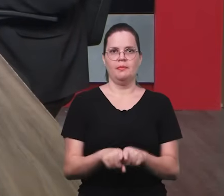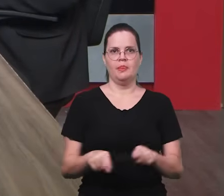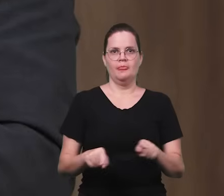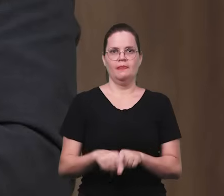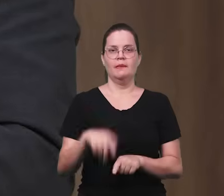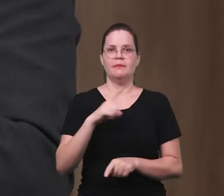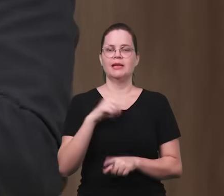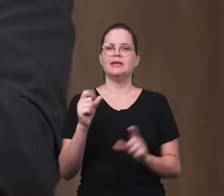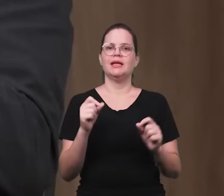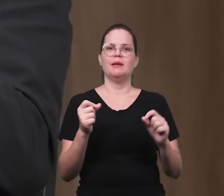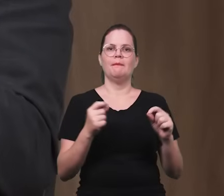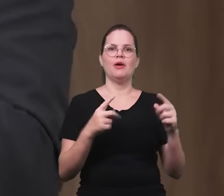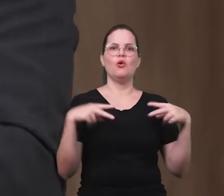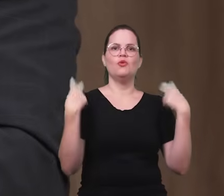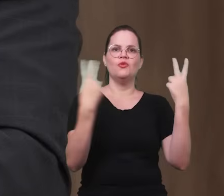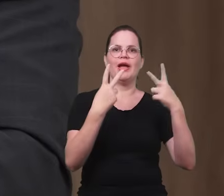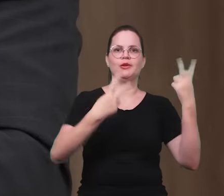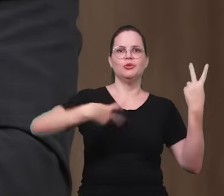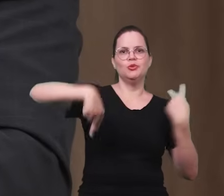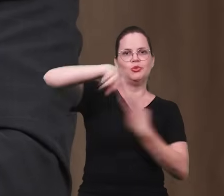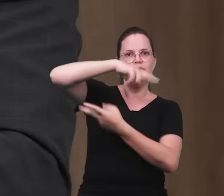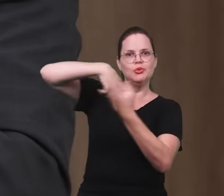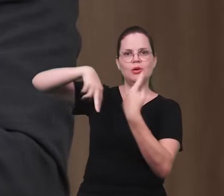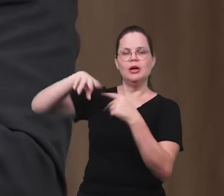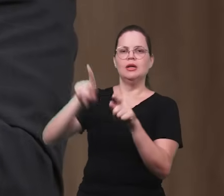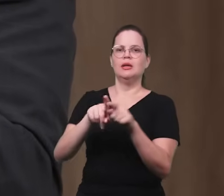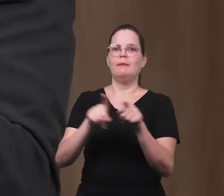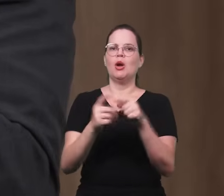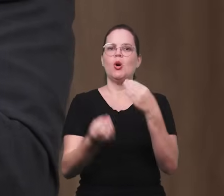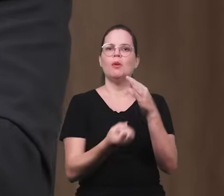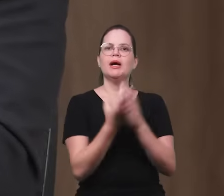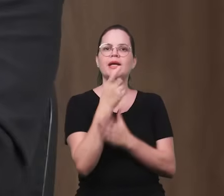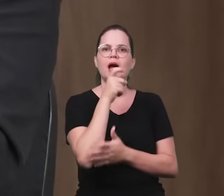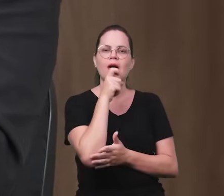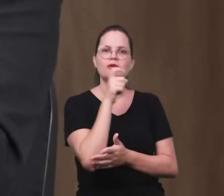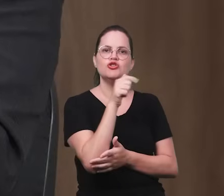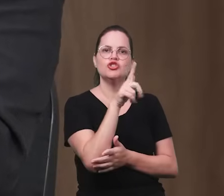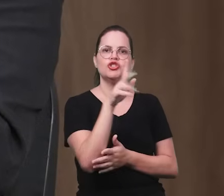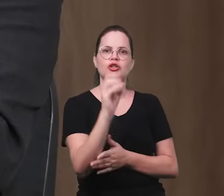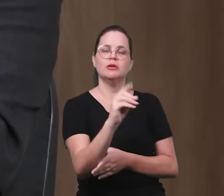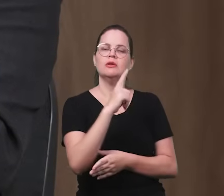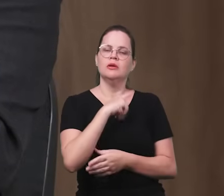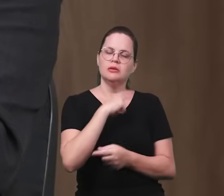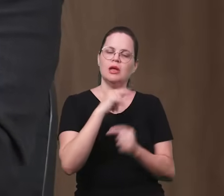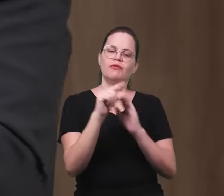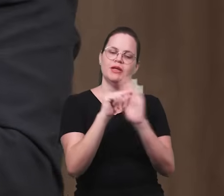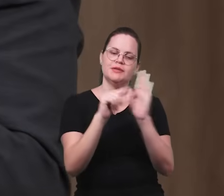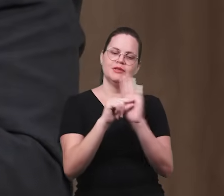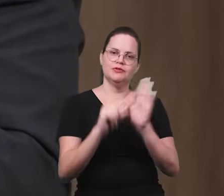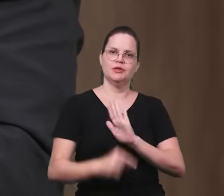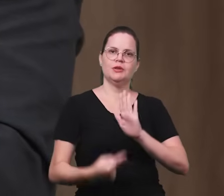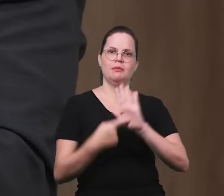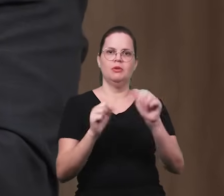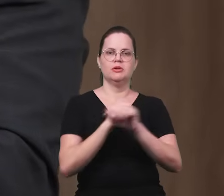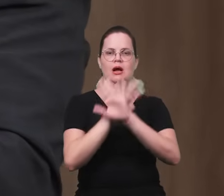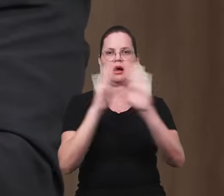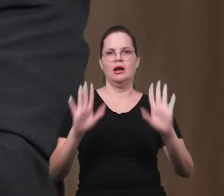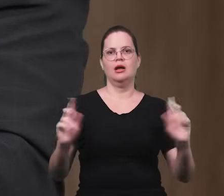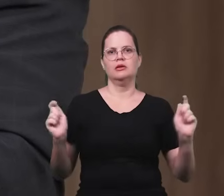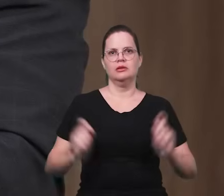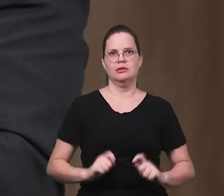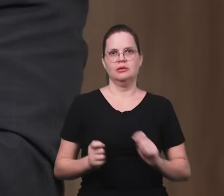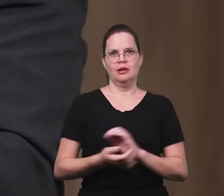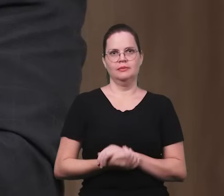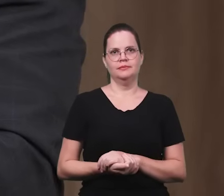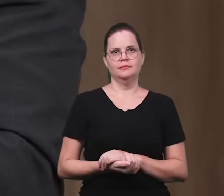esse do circuito dos ventos, como a criação do gelo. Então são versículos que apoiam todo esse mecanismo complexo que é o ciclo